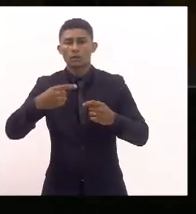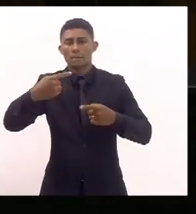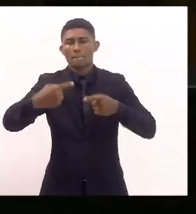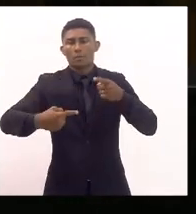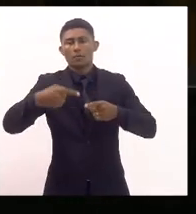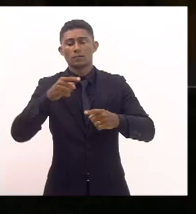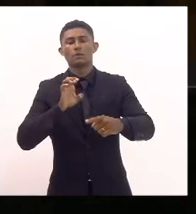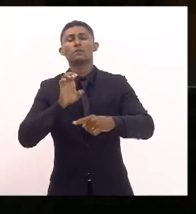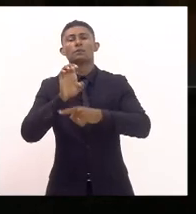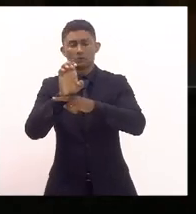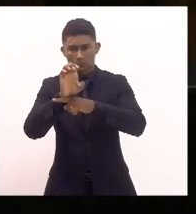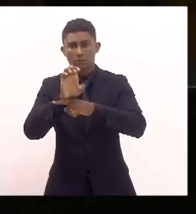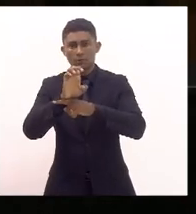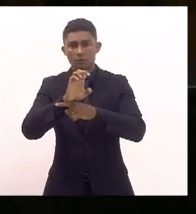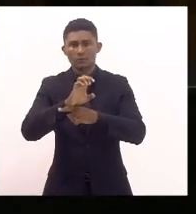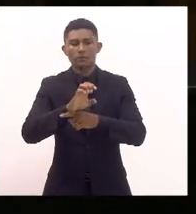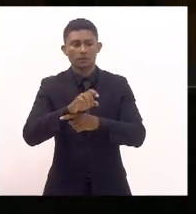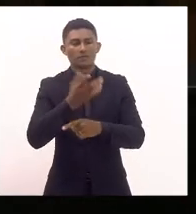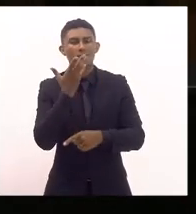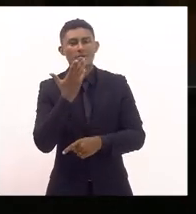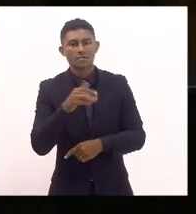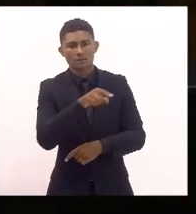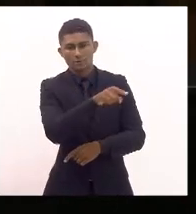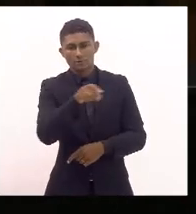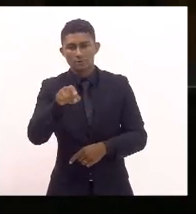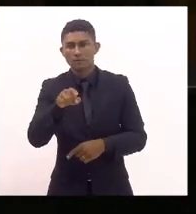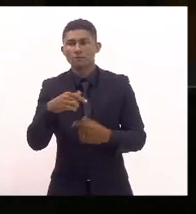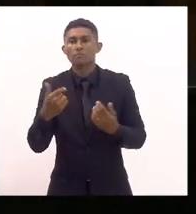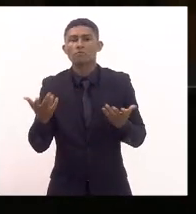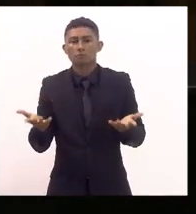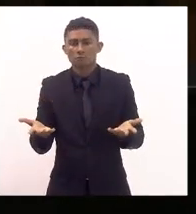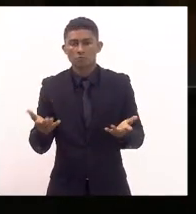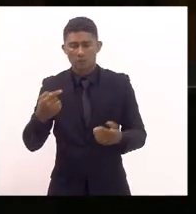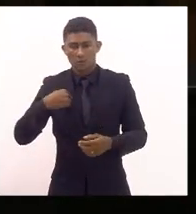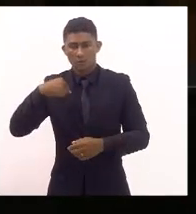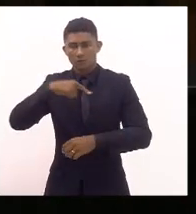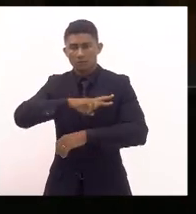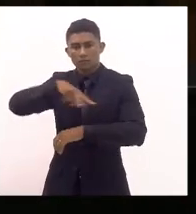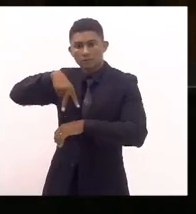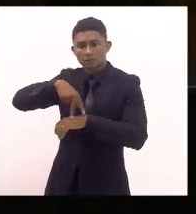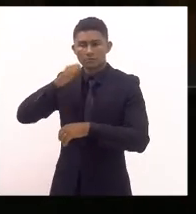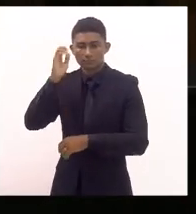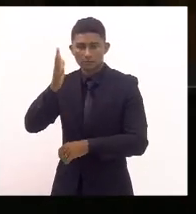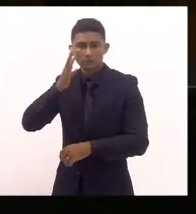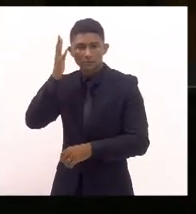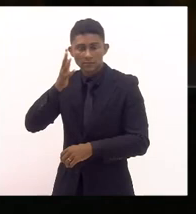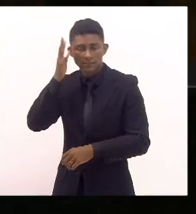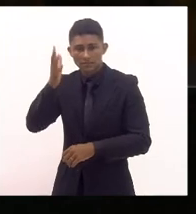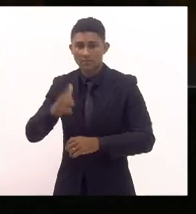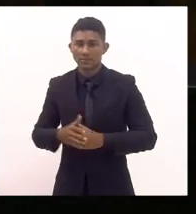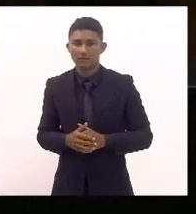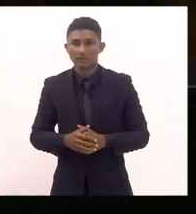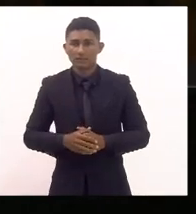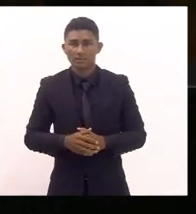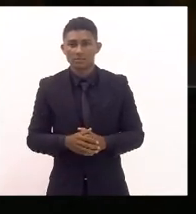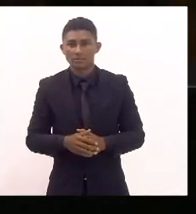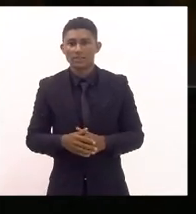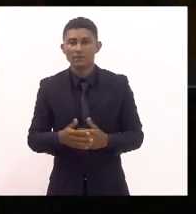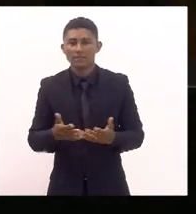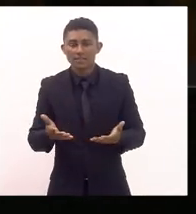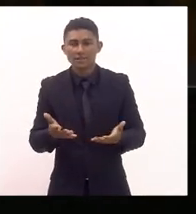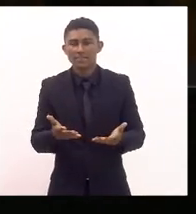estadual pela primeira infância eu não poderia deixar de subir a esta Tribuna para falar da